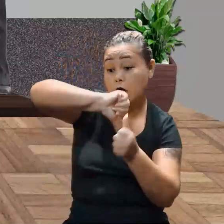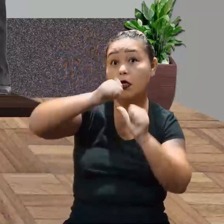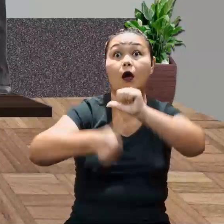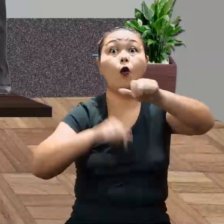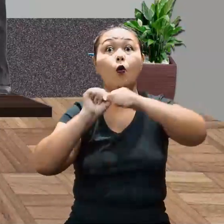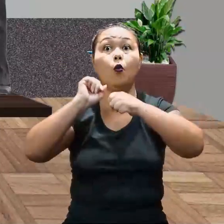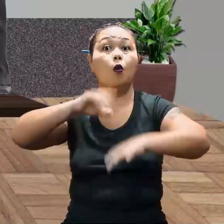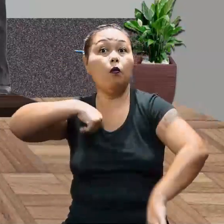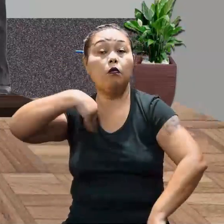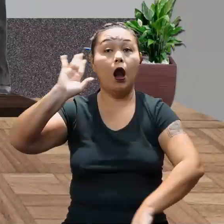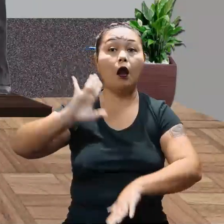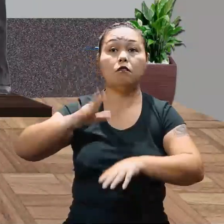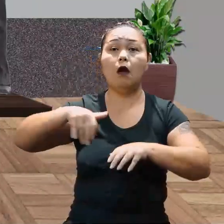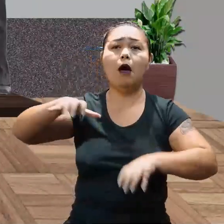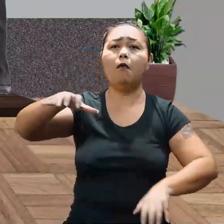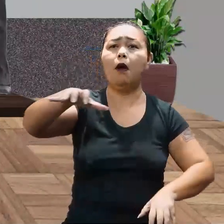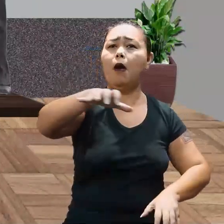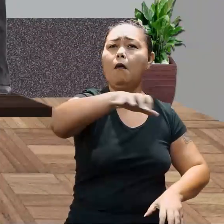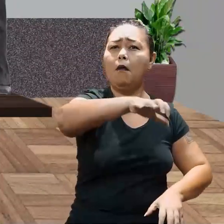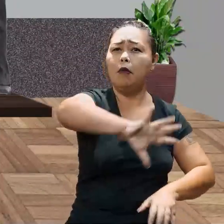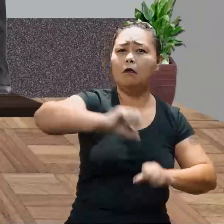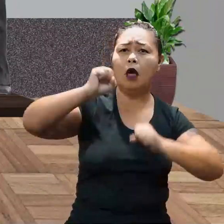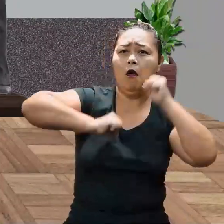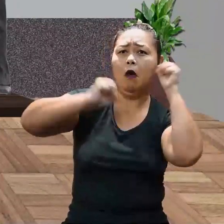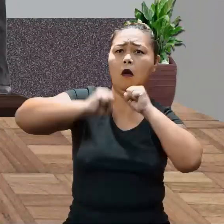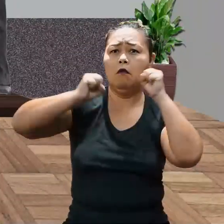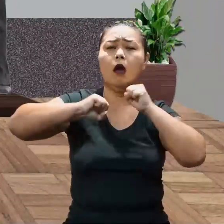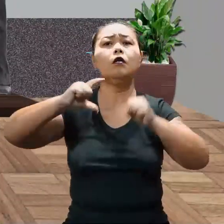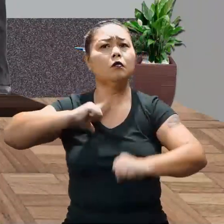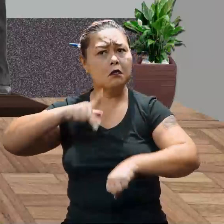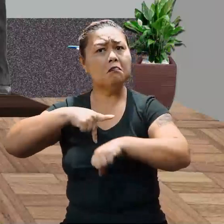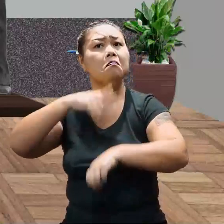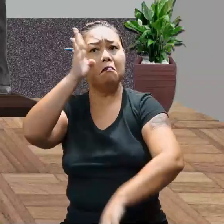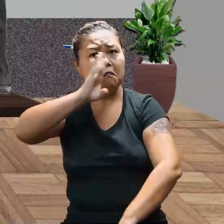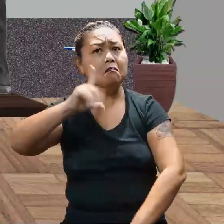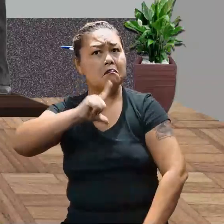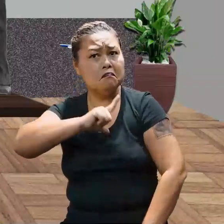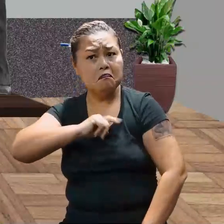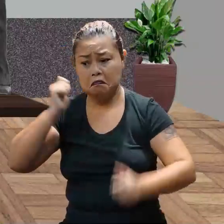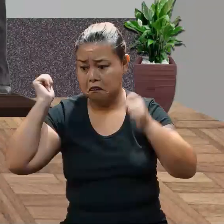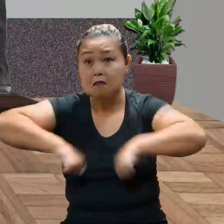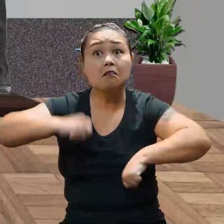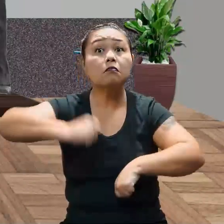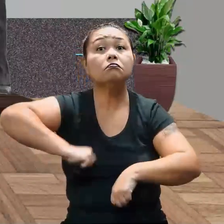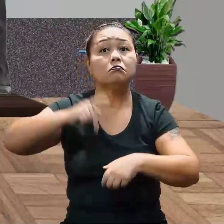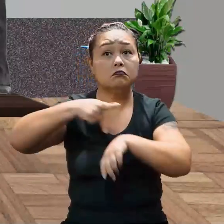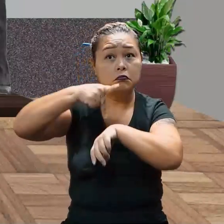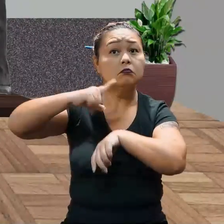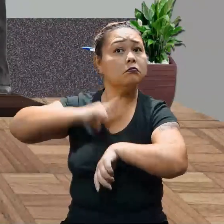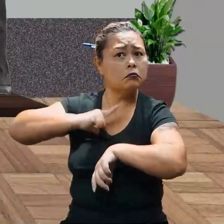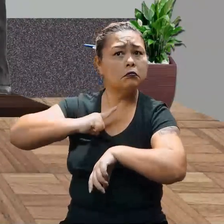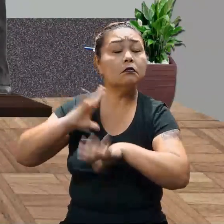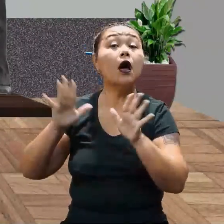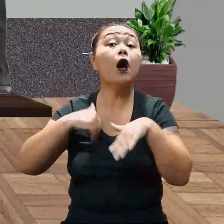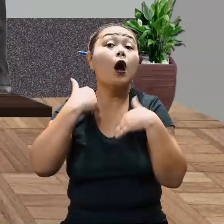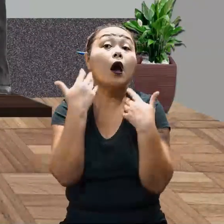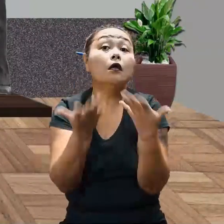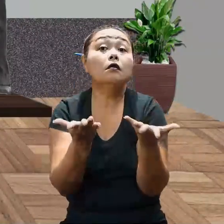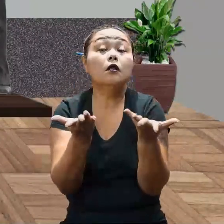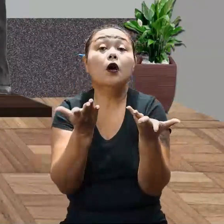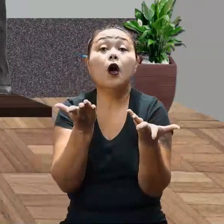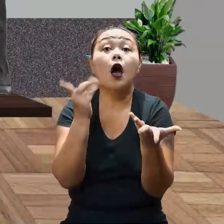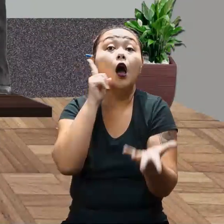num grande parque industrial, pela potência que o Brasil tem, pela capacidade que o Brasil tem. E com isso,